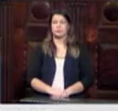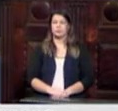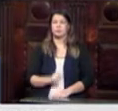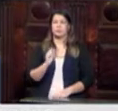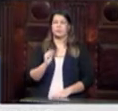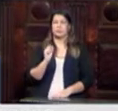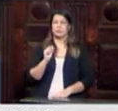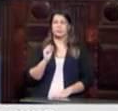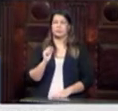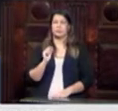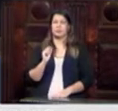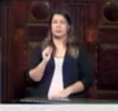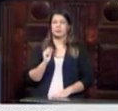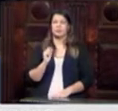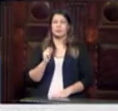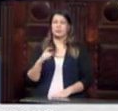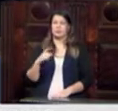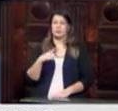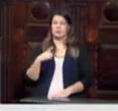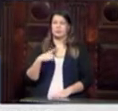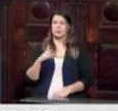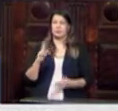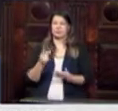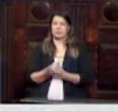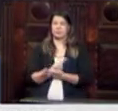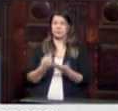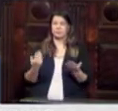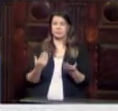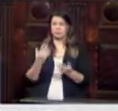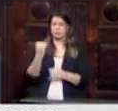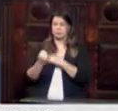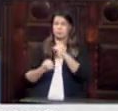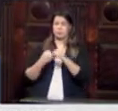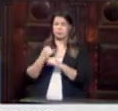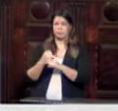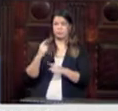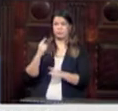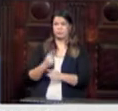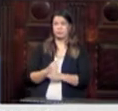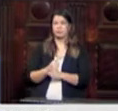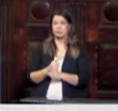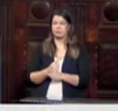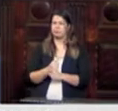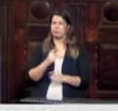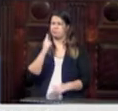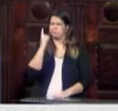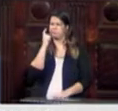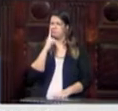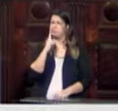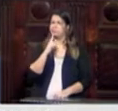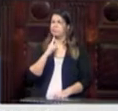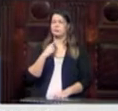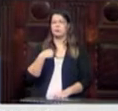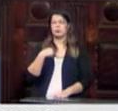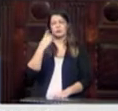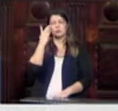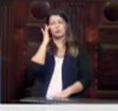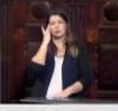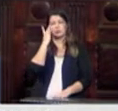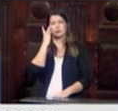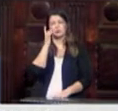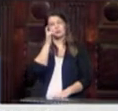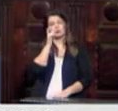sobre algo que eu recebi hoje na internet, que é muito rápido, e que achei